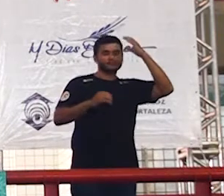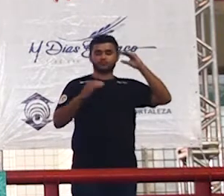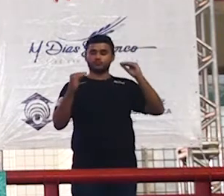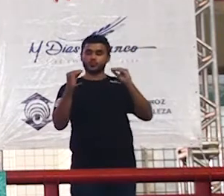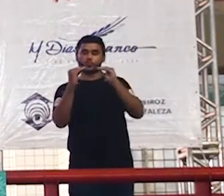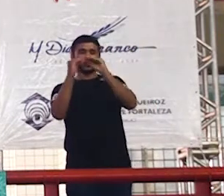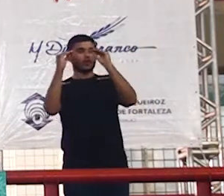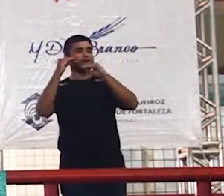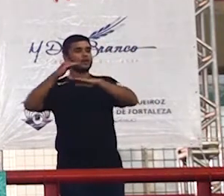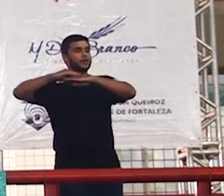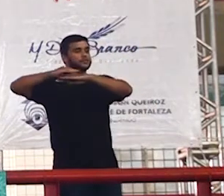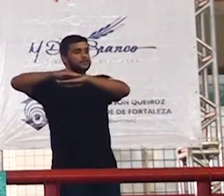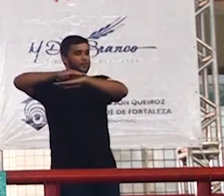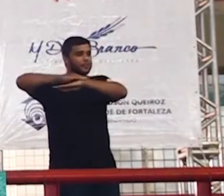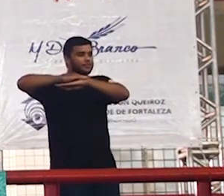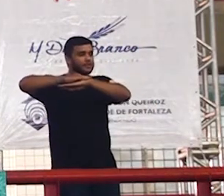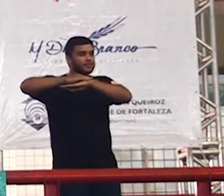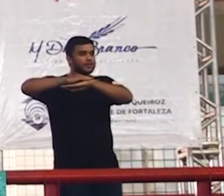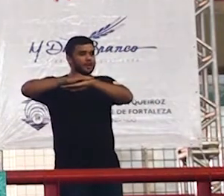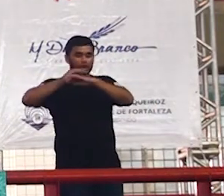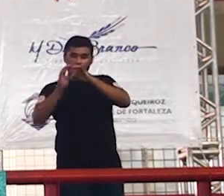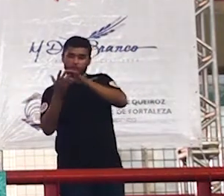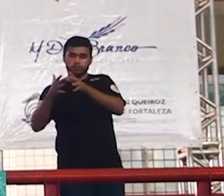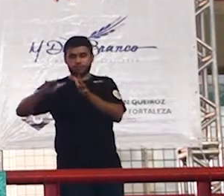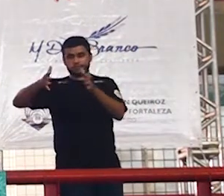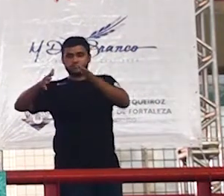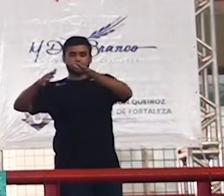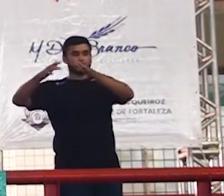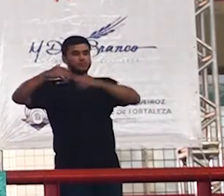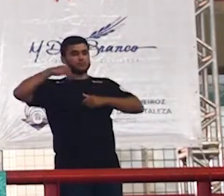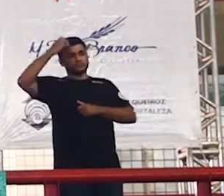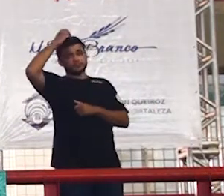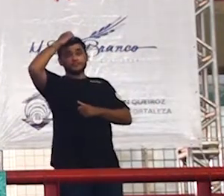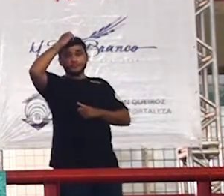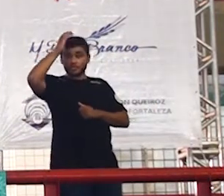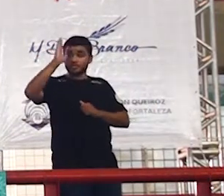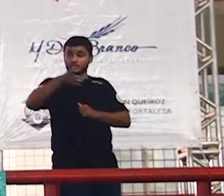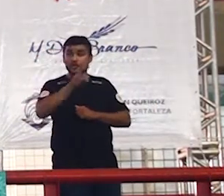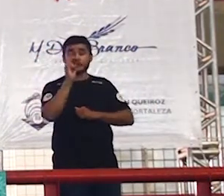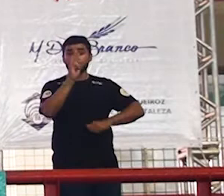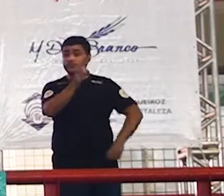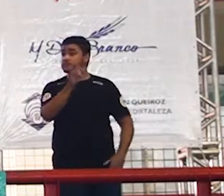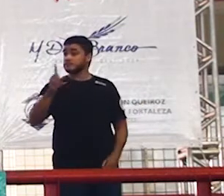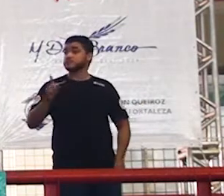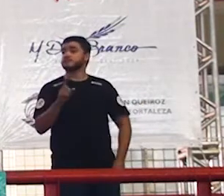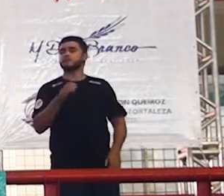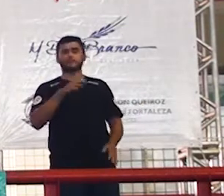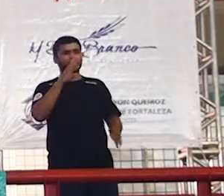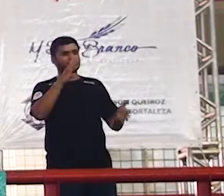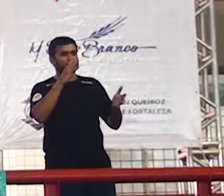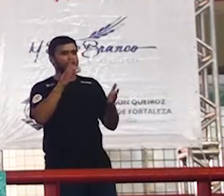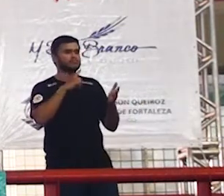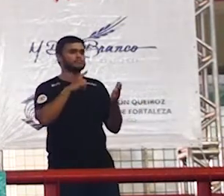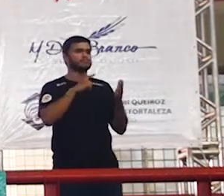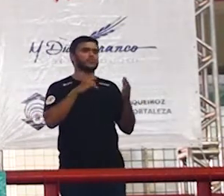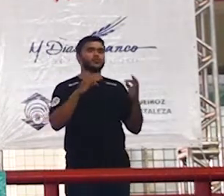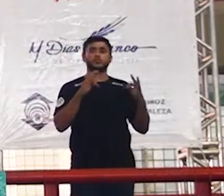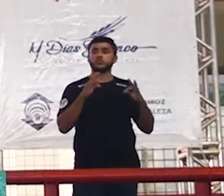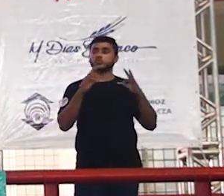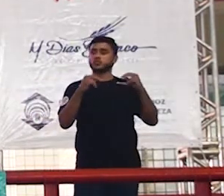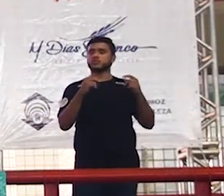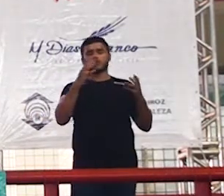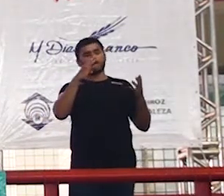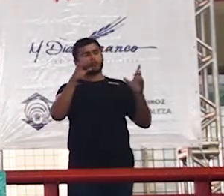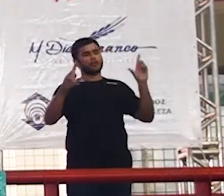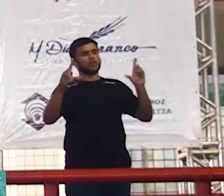você nunca ouviu um conto de fada de uma princesa que beijou um sapo e ele se converteu em um príncipe, se você nunca assistiu ao desenho animado que ilustrou